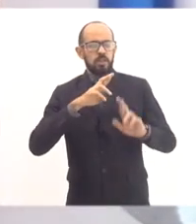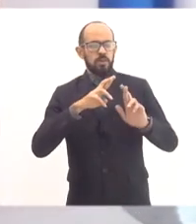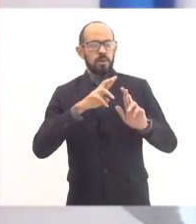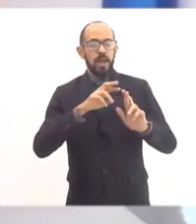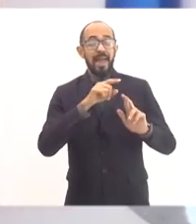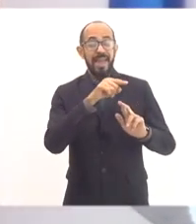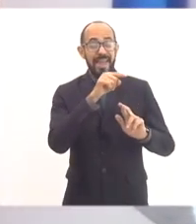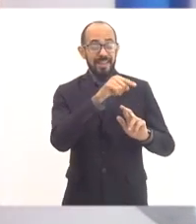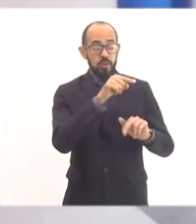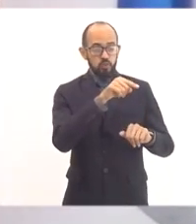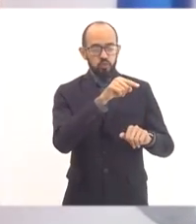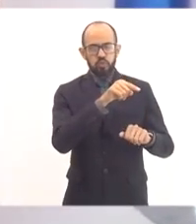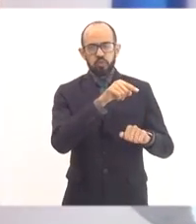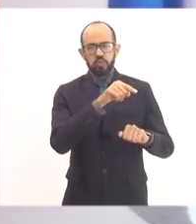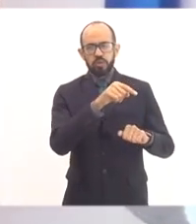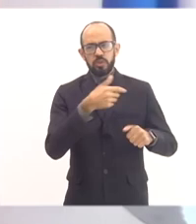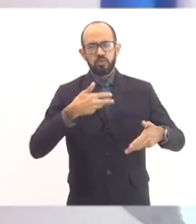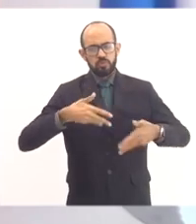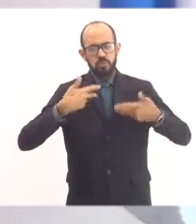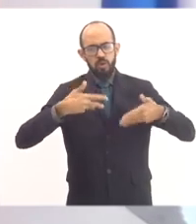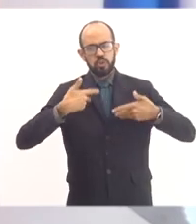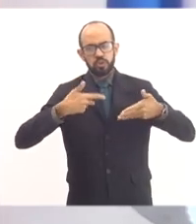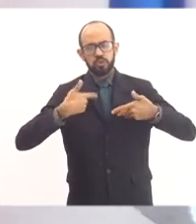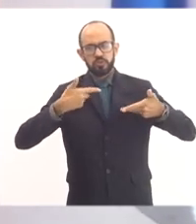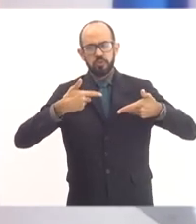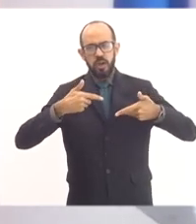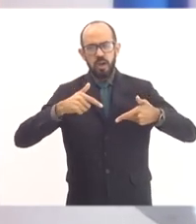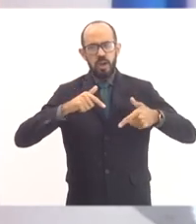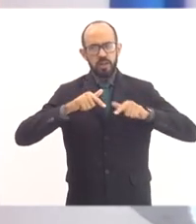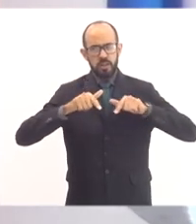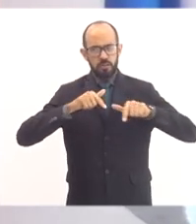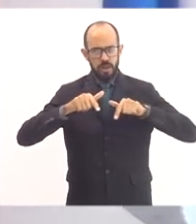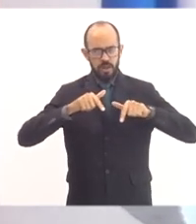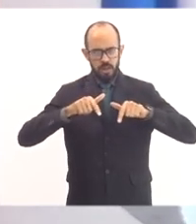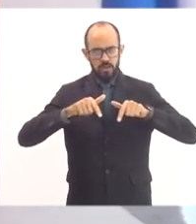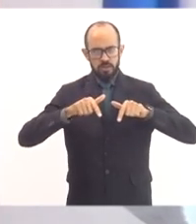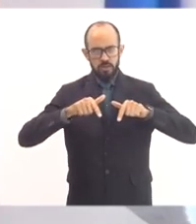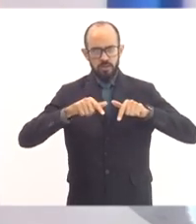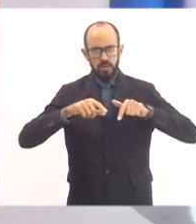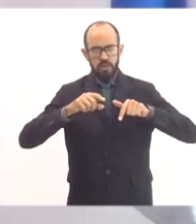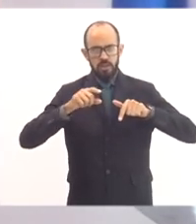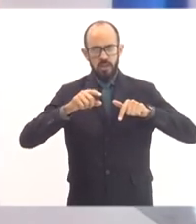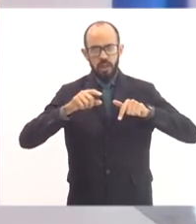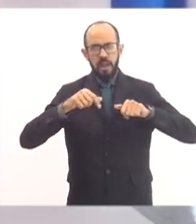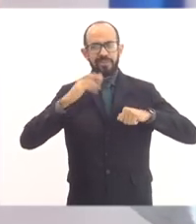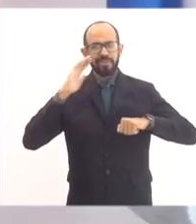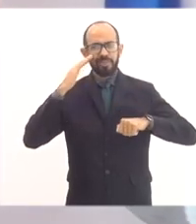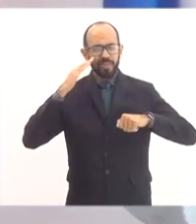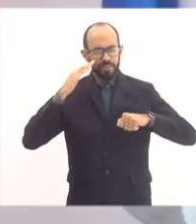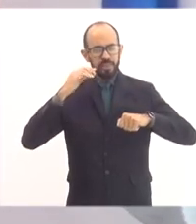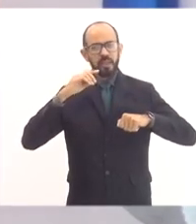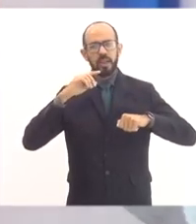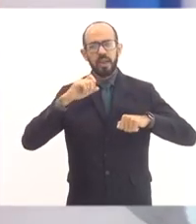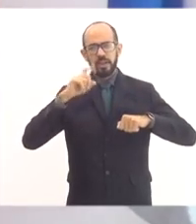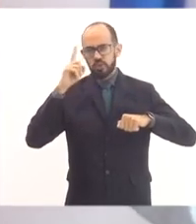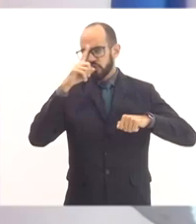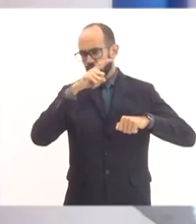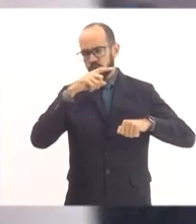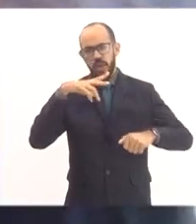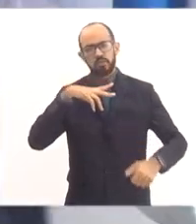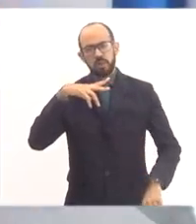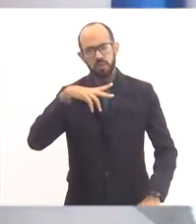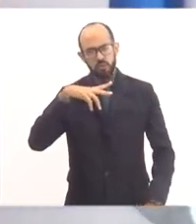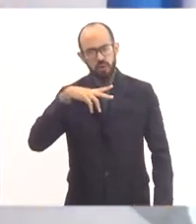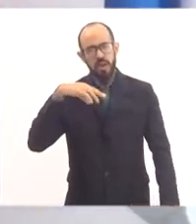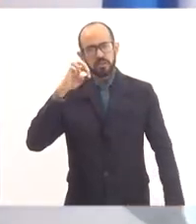gente buscar avançar na pauta dos concursos. É entender os dramas e os dilemas da vida pessoal de cada um, sim,